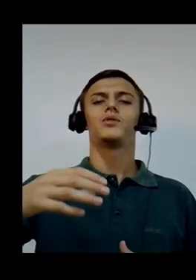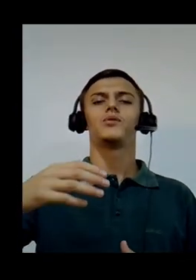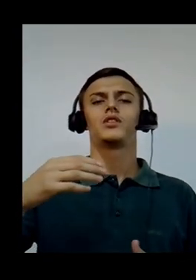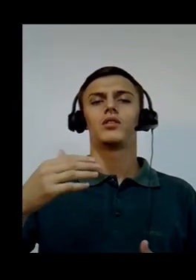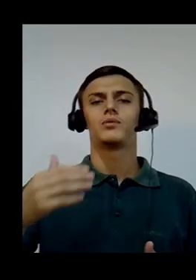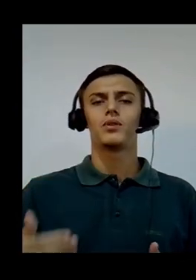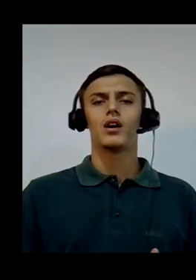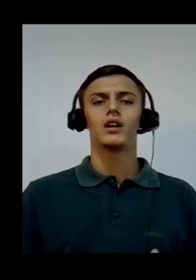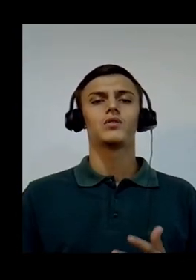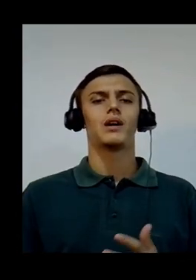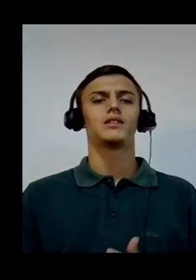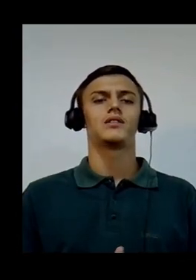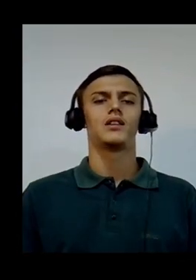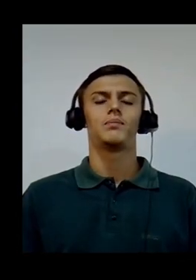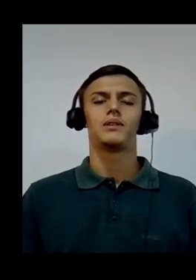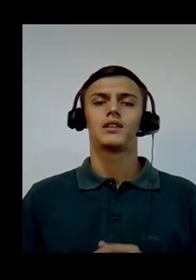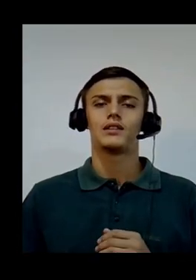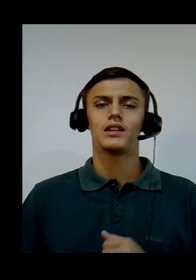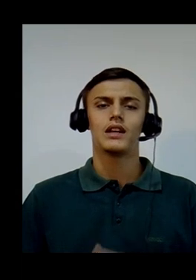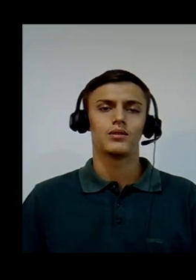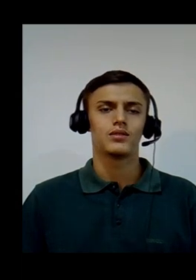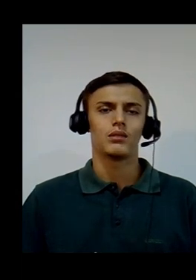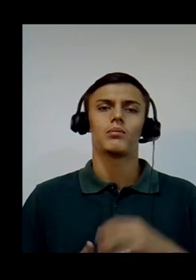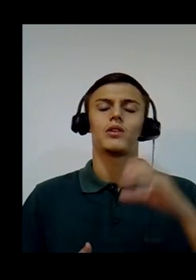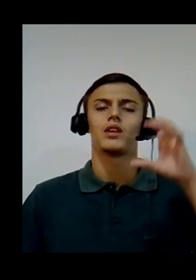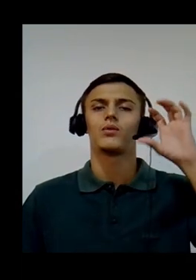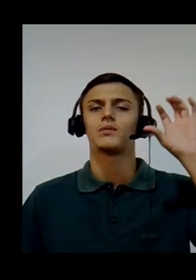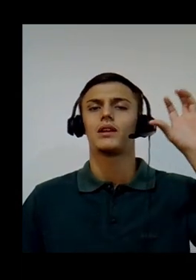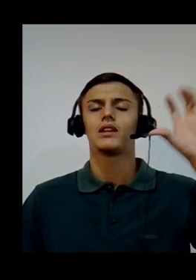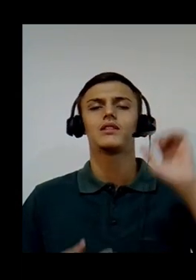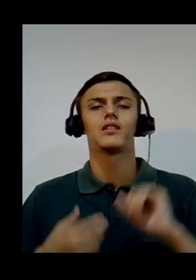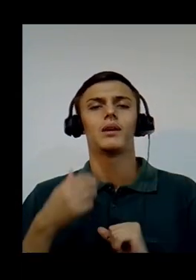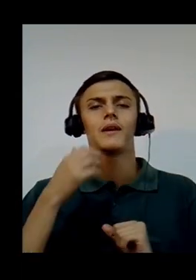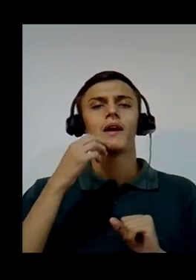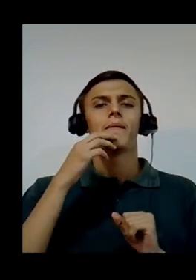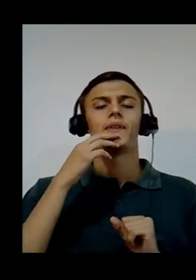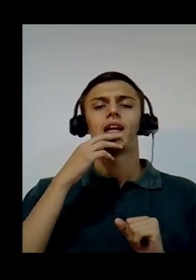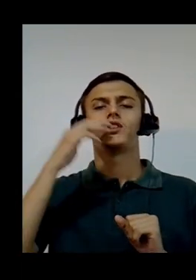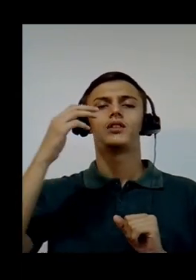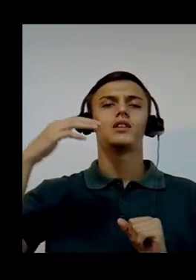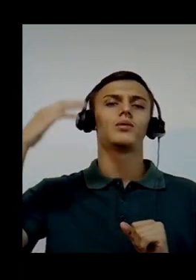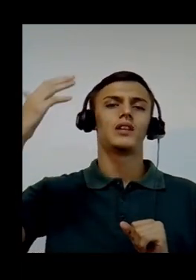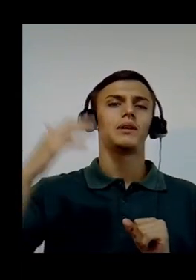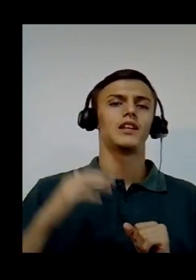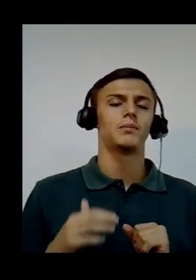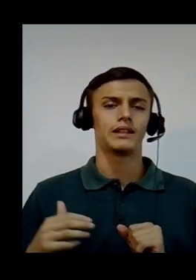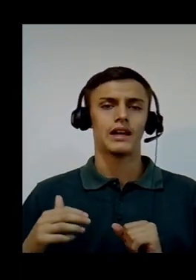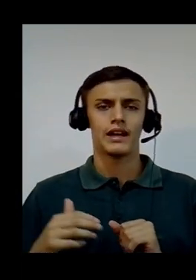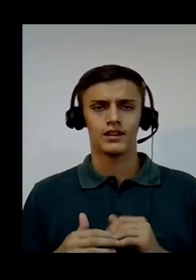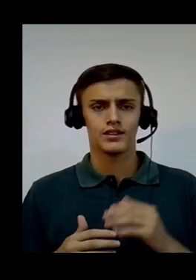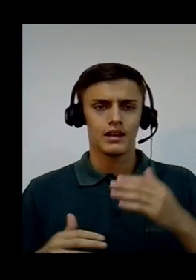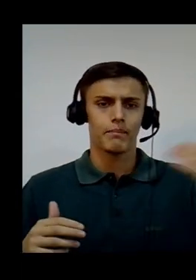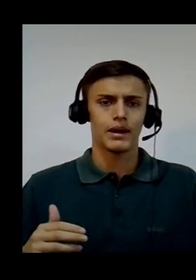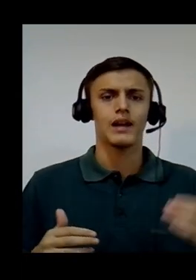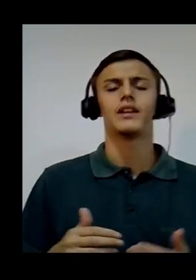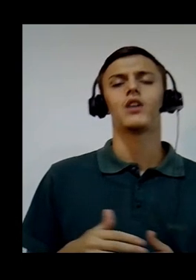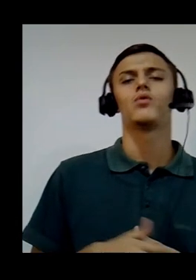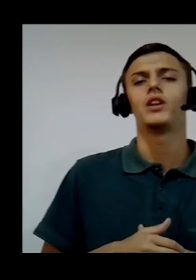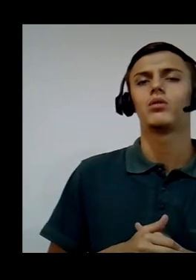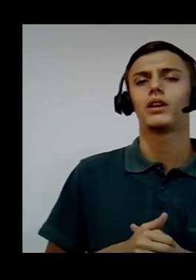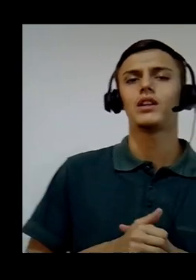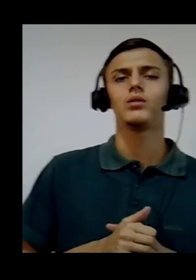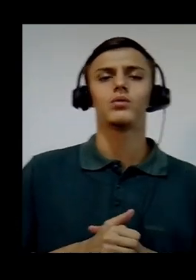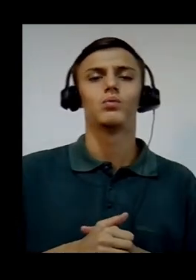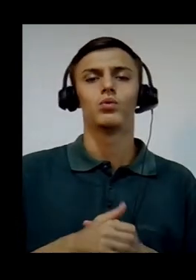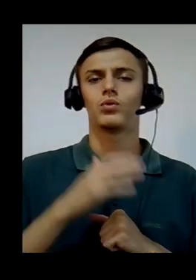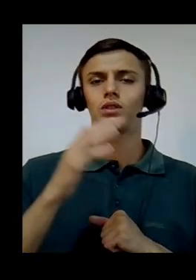é máximo de 20 km por hora, luz baixa acesa e pisca-alerta ligado. Sempre tomar cuidado com as plaquinhas também, né, ali de trânsito, sempre respeitar elas para andar